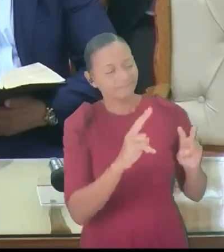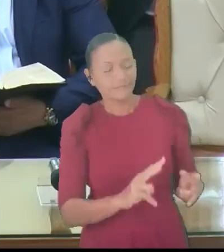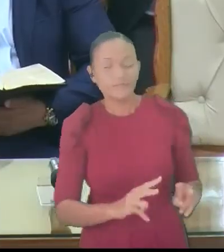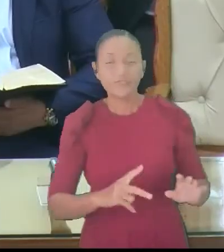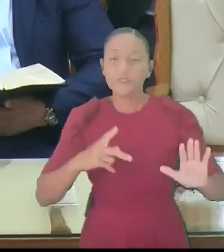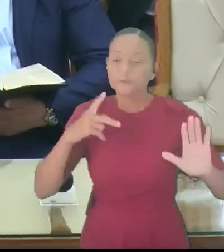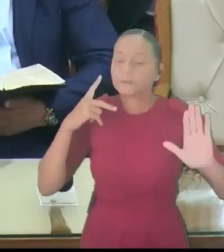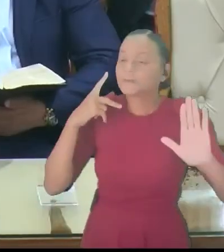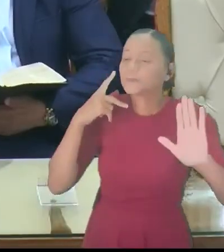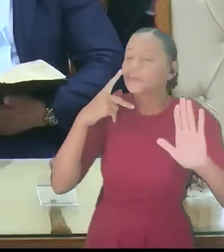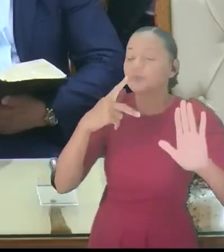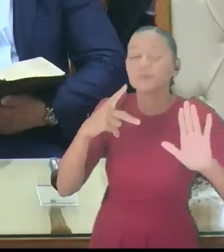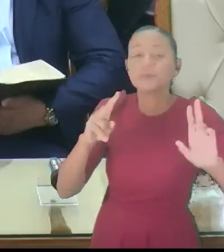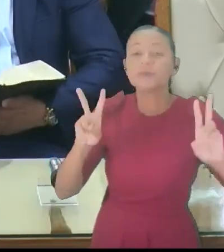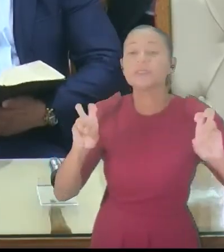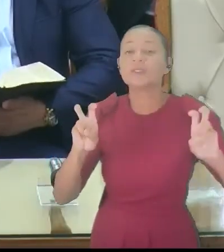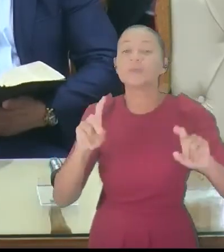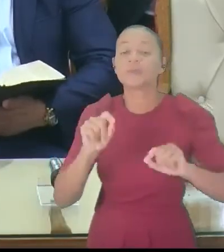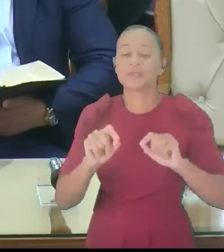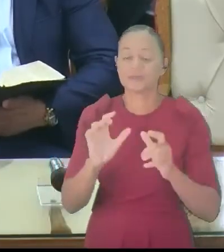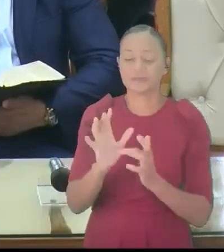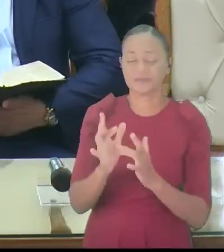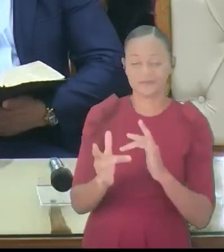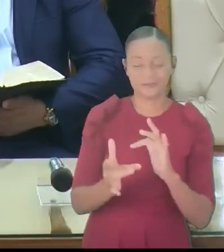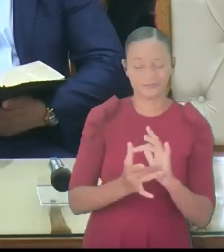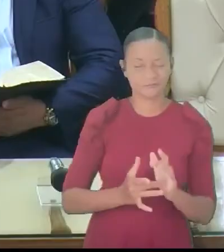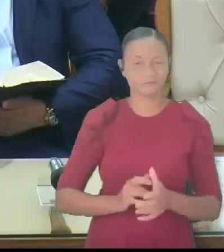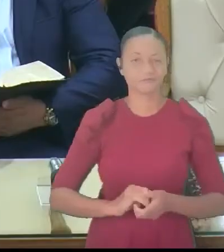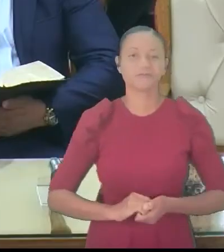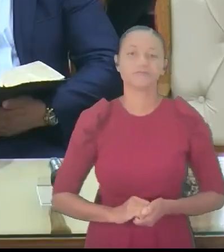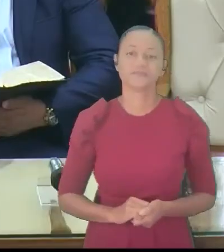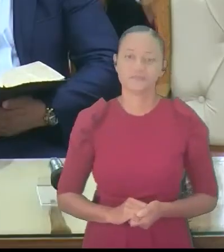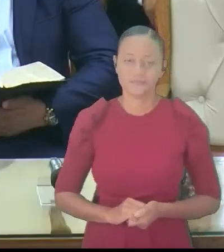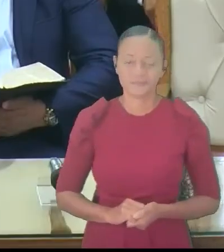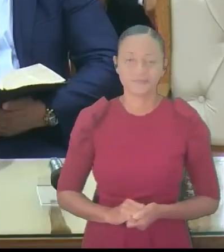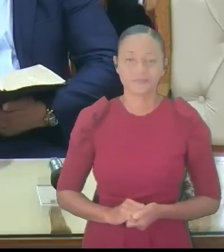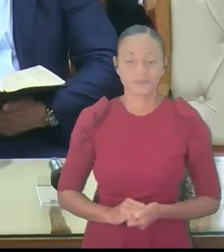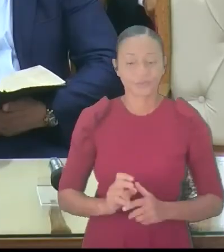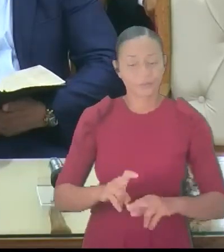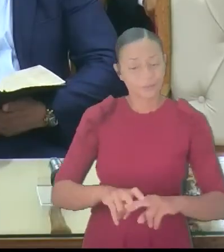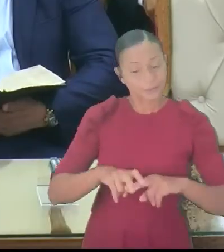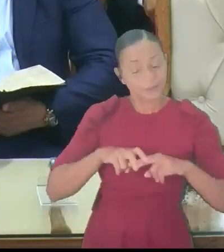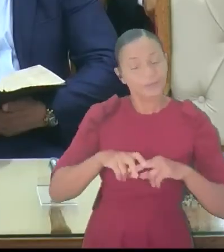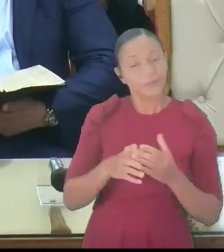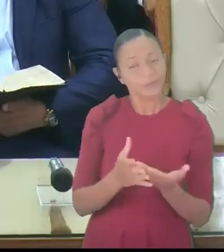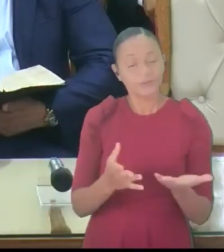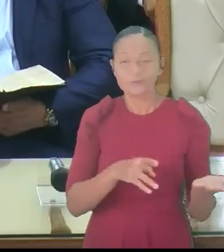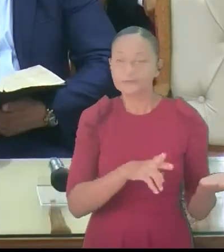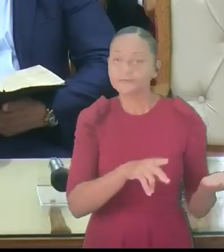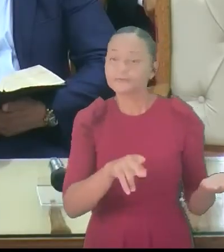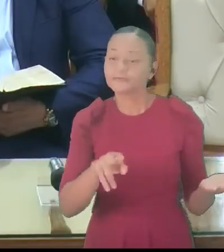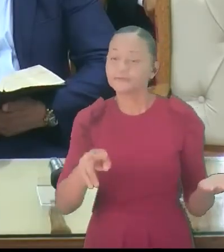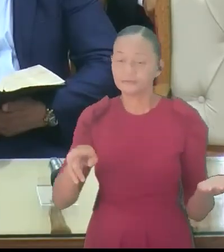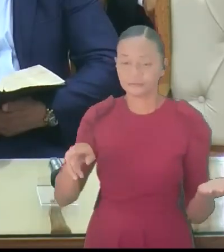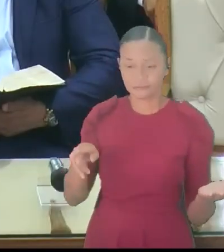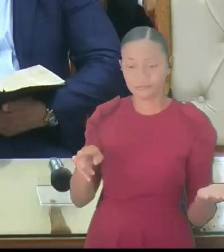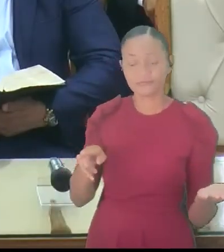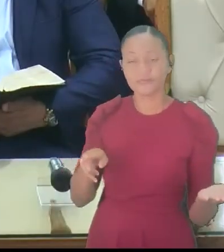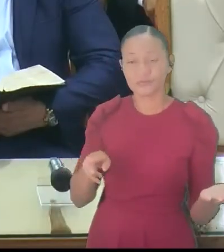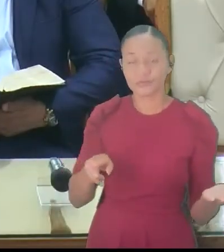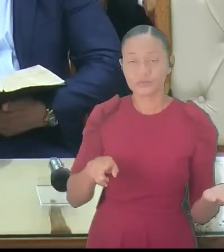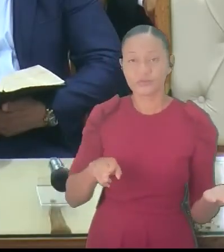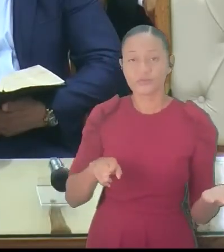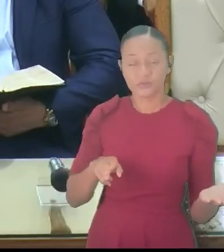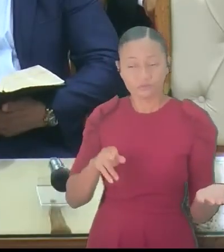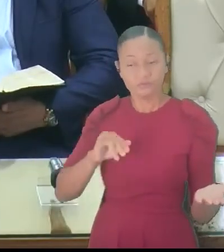profetizando a respeito de quem, irmãos? Jesus. Por isso, irmãos, que quando João Batista,